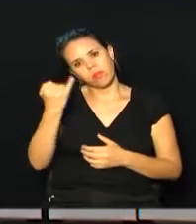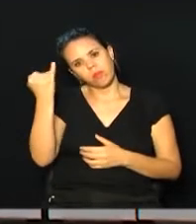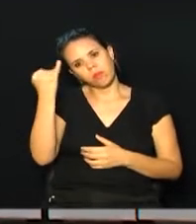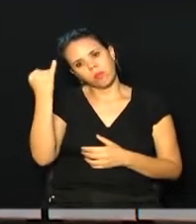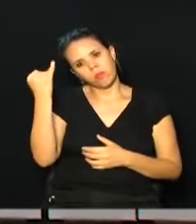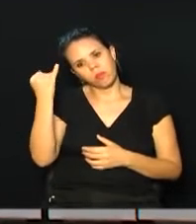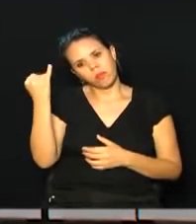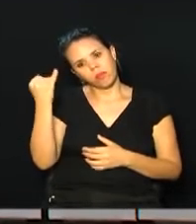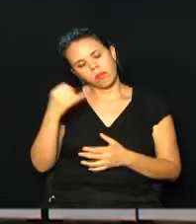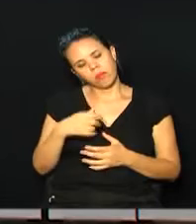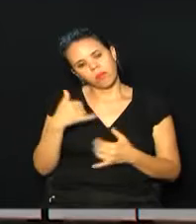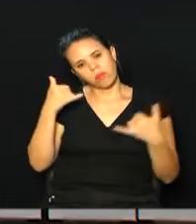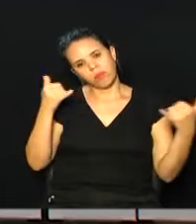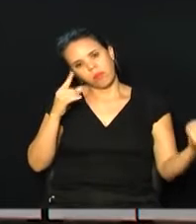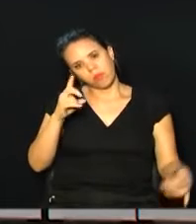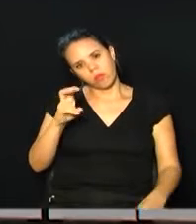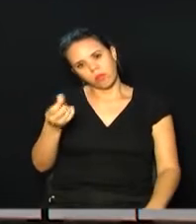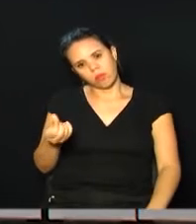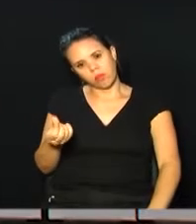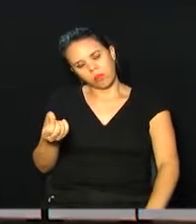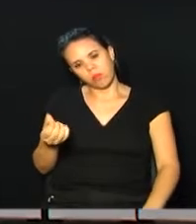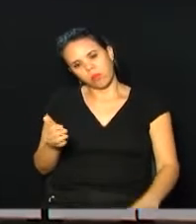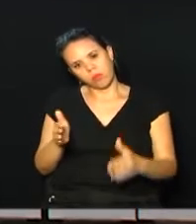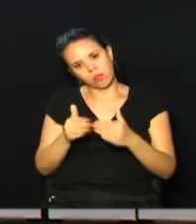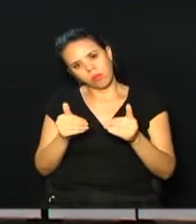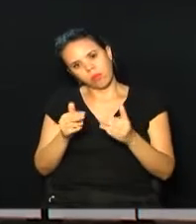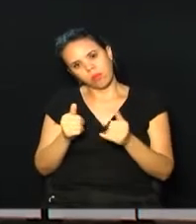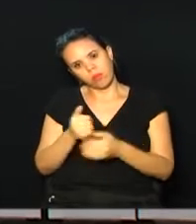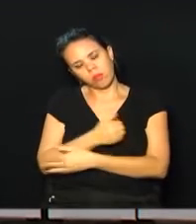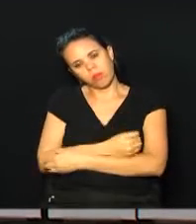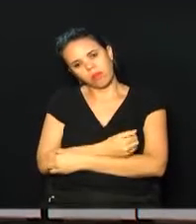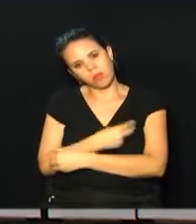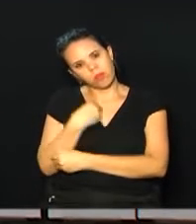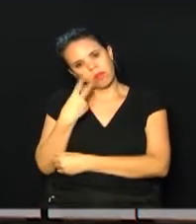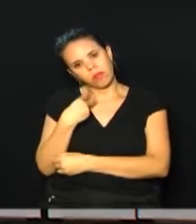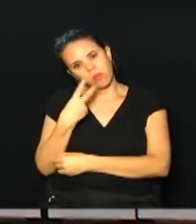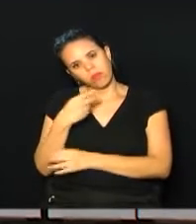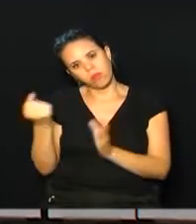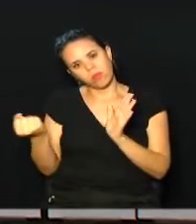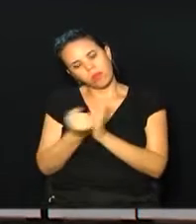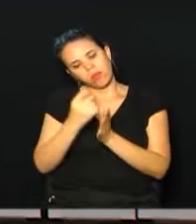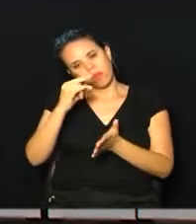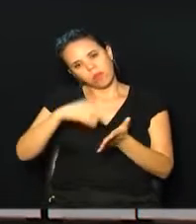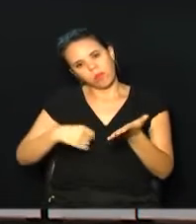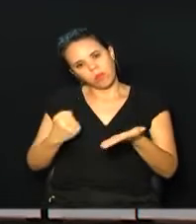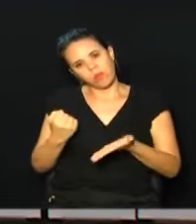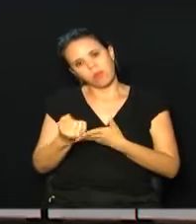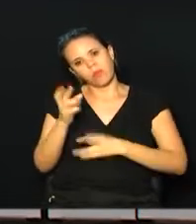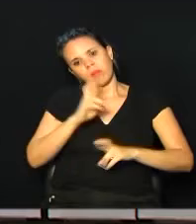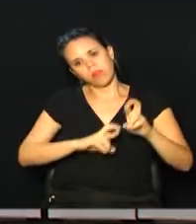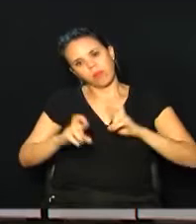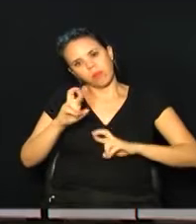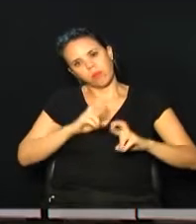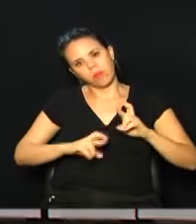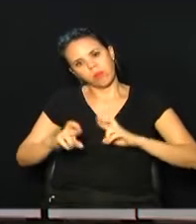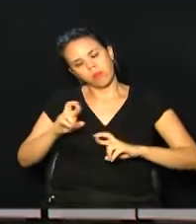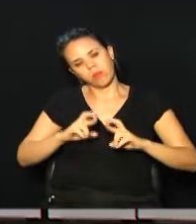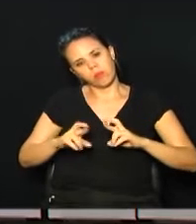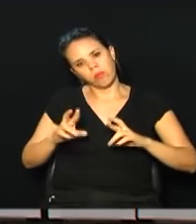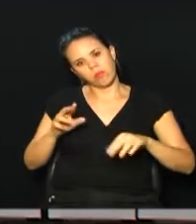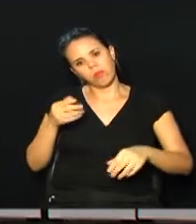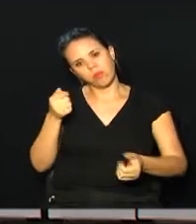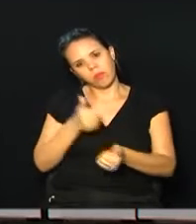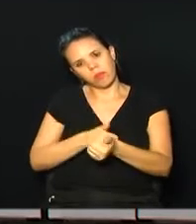importante ligar num 56, solicitar e passar para o vereador o protocolo para que ele ajude a fiscalizar, né? Para ele ficar em